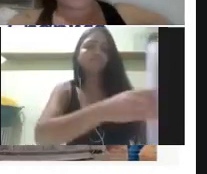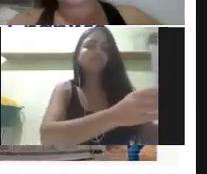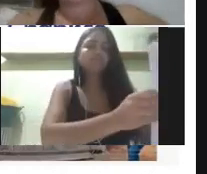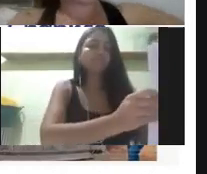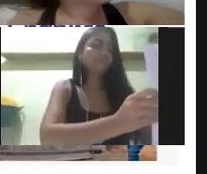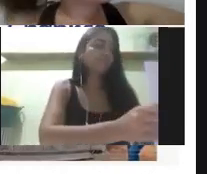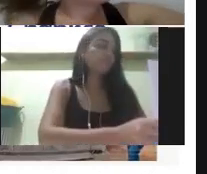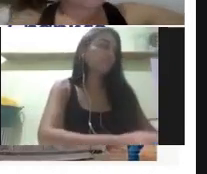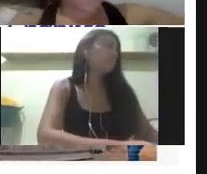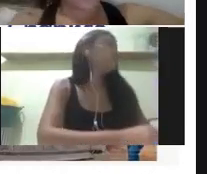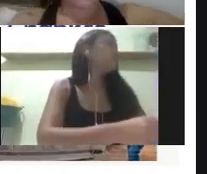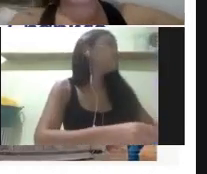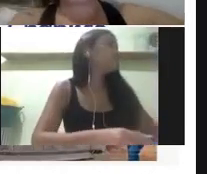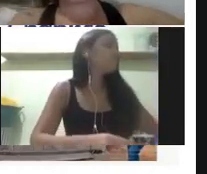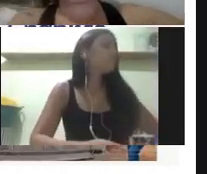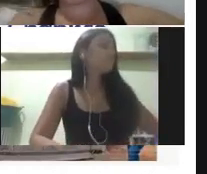é passado